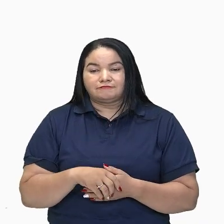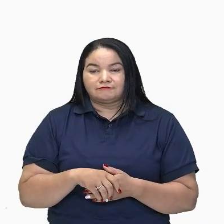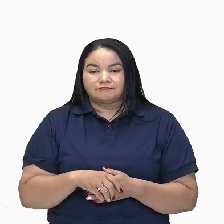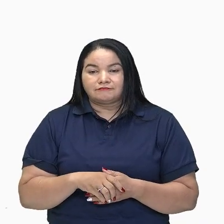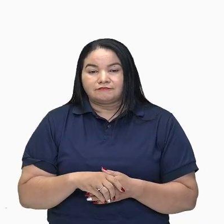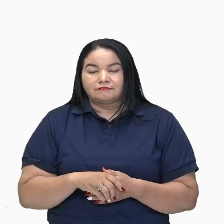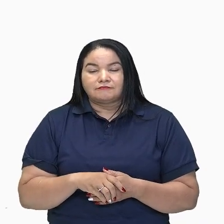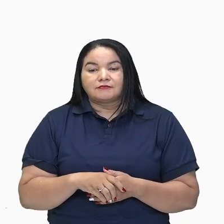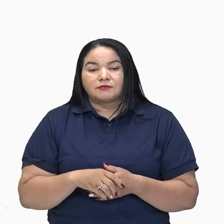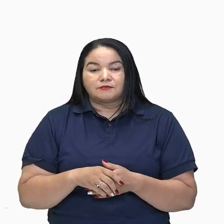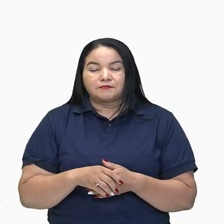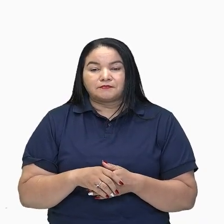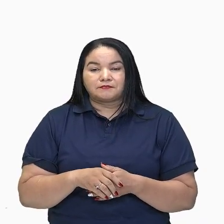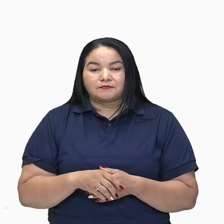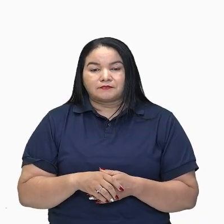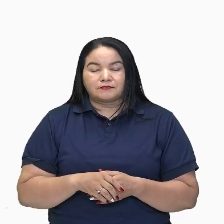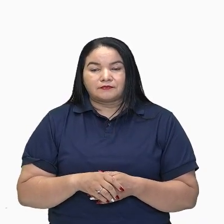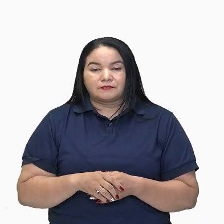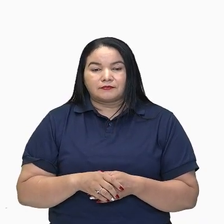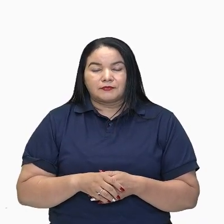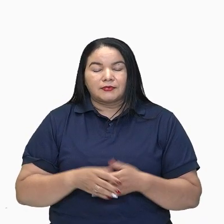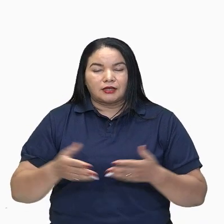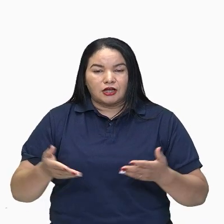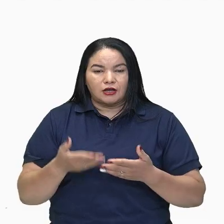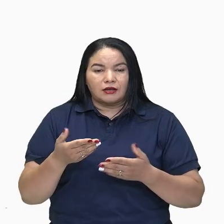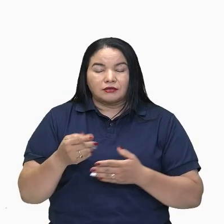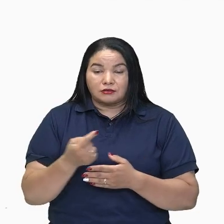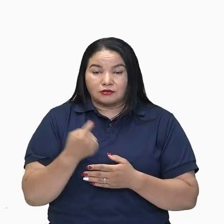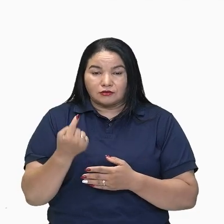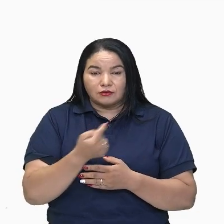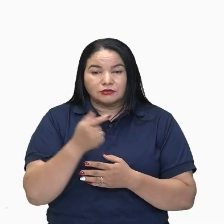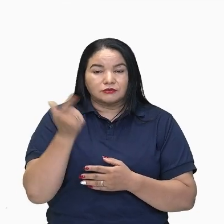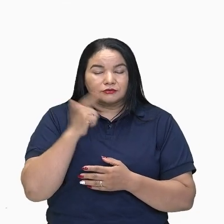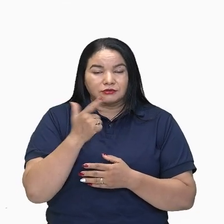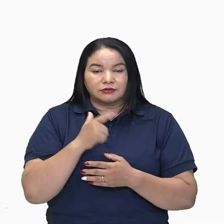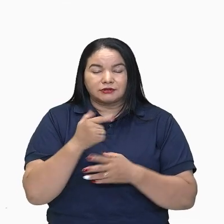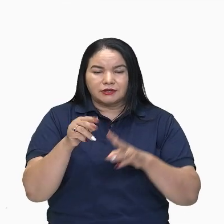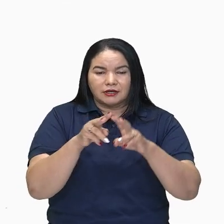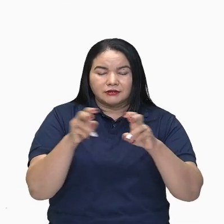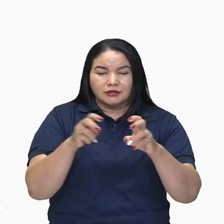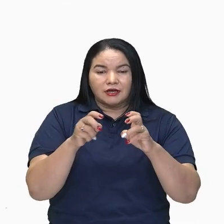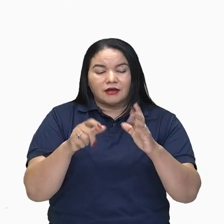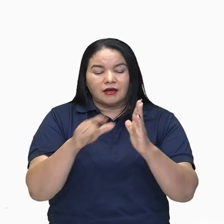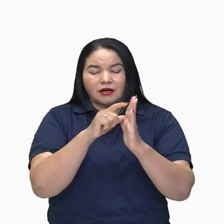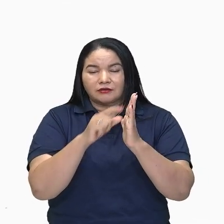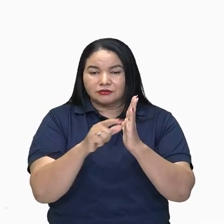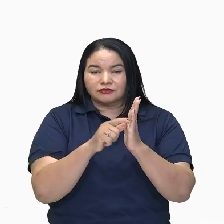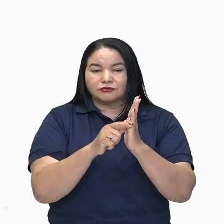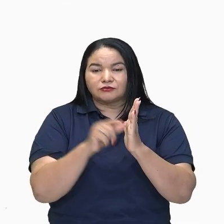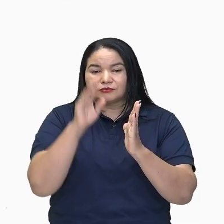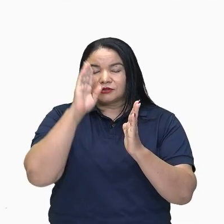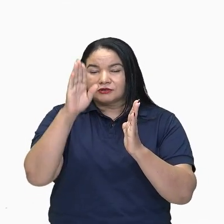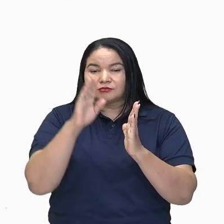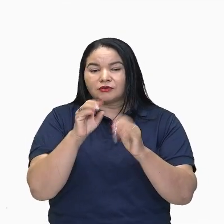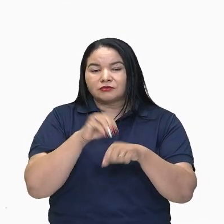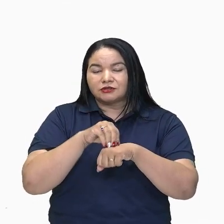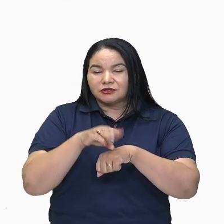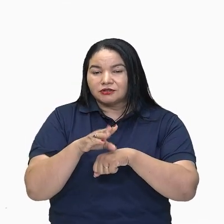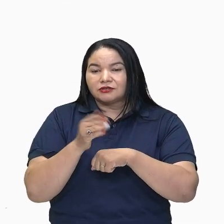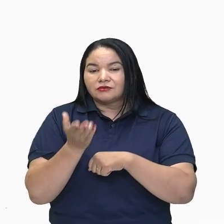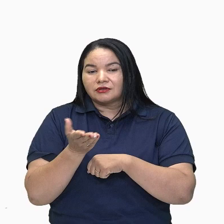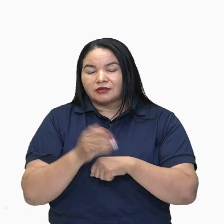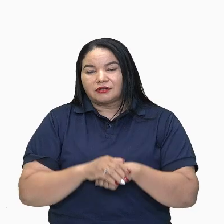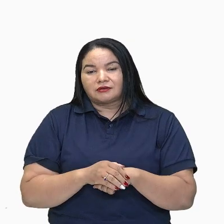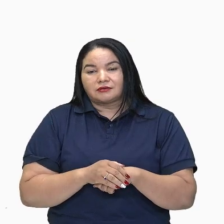esses jovens. Então, como é que nós podemos identificar esse assunto principal? Qual é a dica? Sobre o que o texto